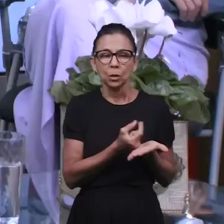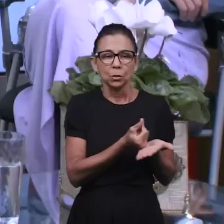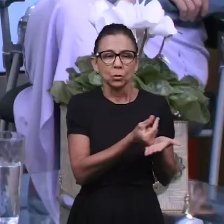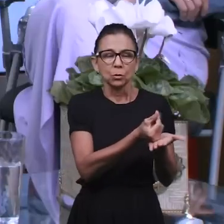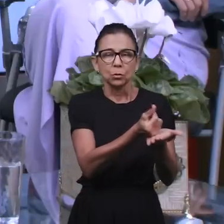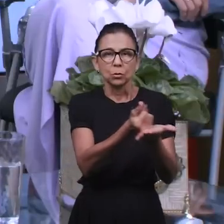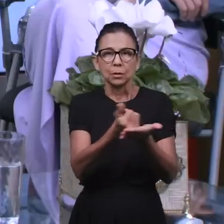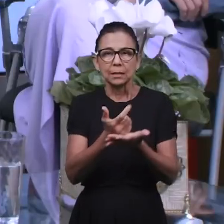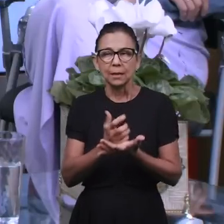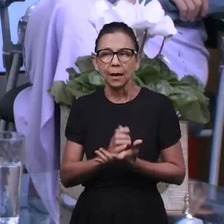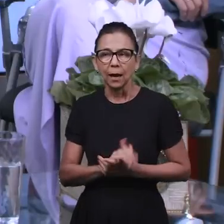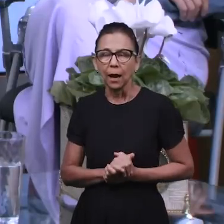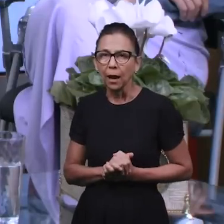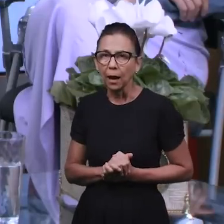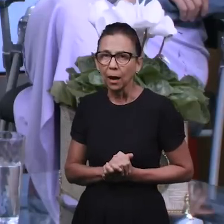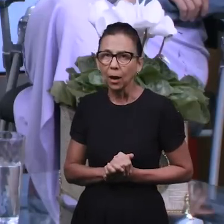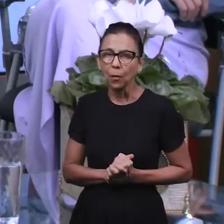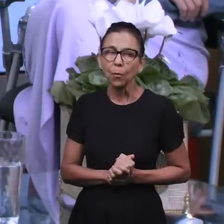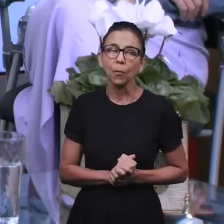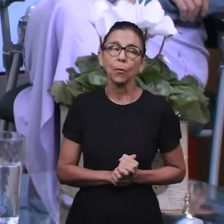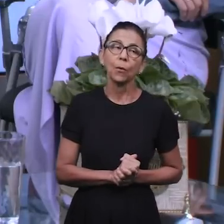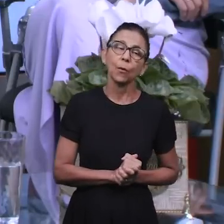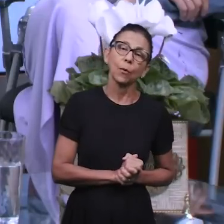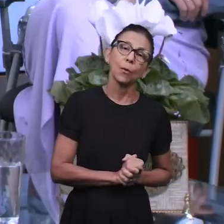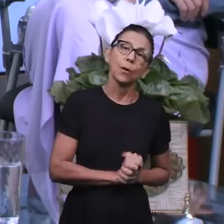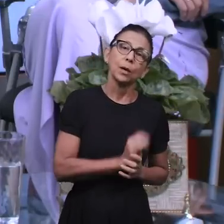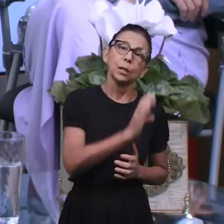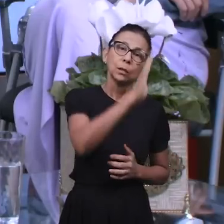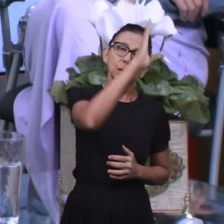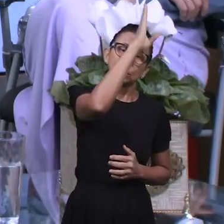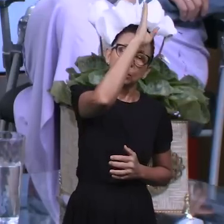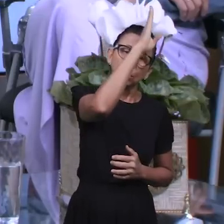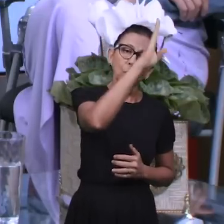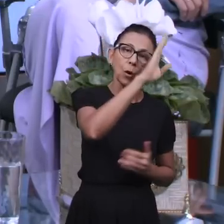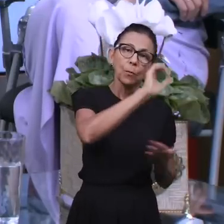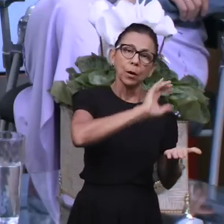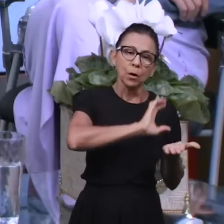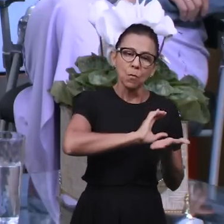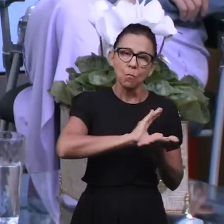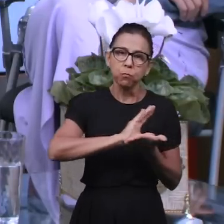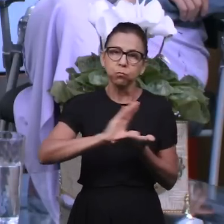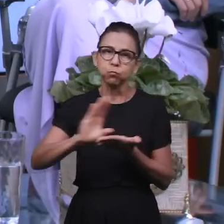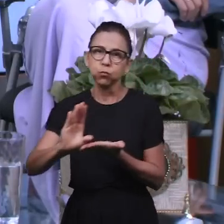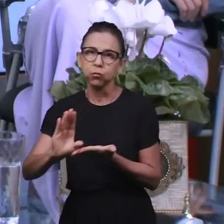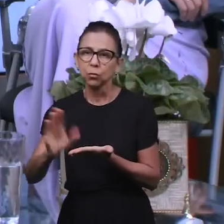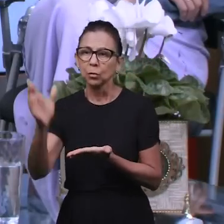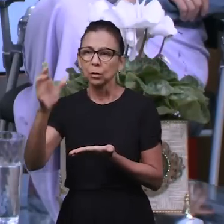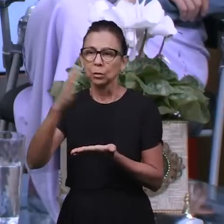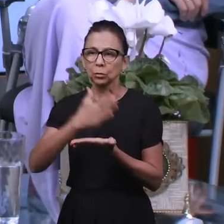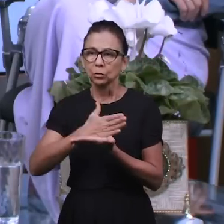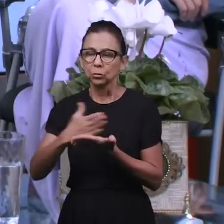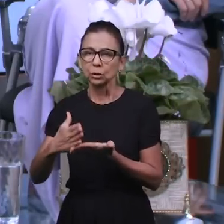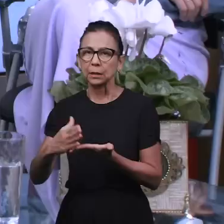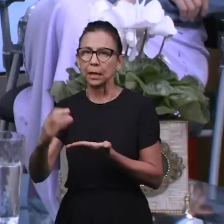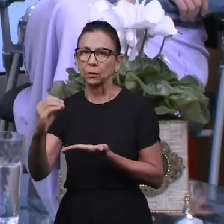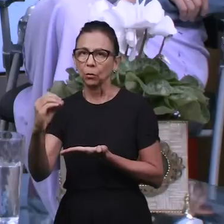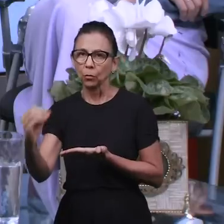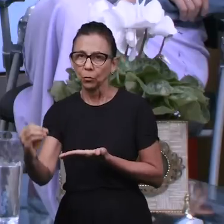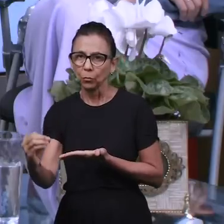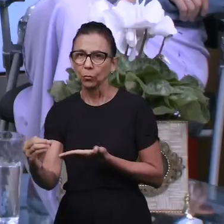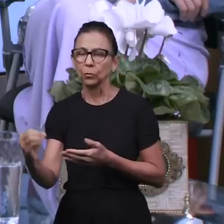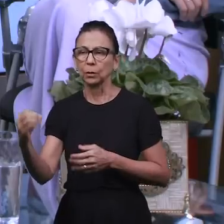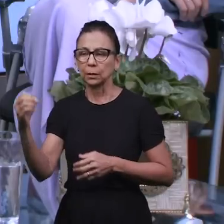fez? Financiou a reconstrução da cidade de Corinto. Ela foi completamente